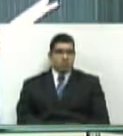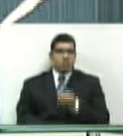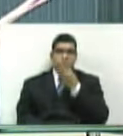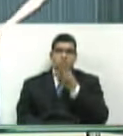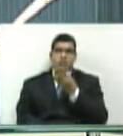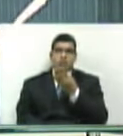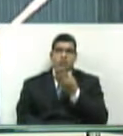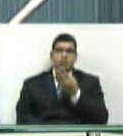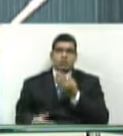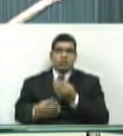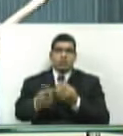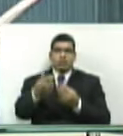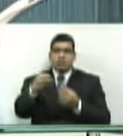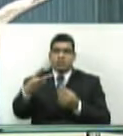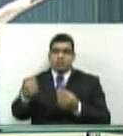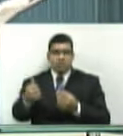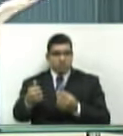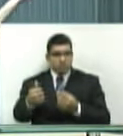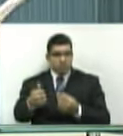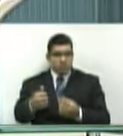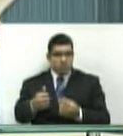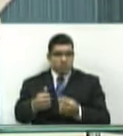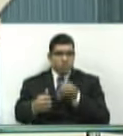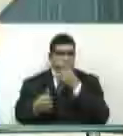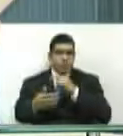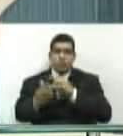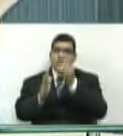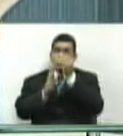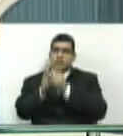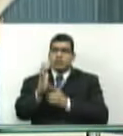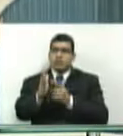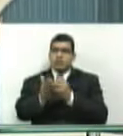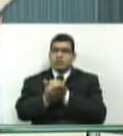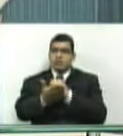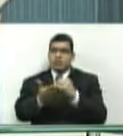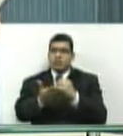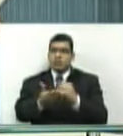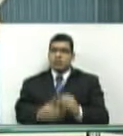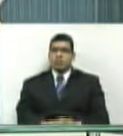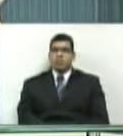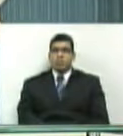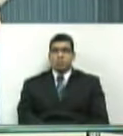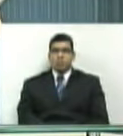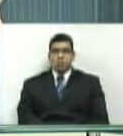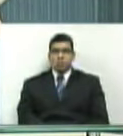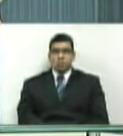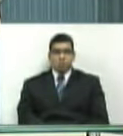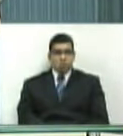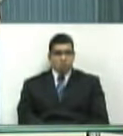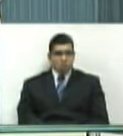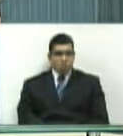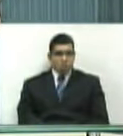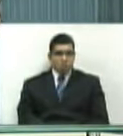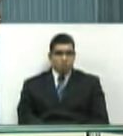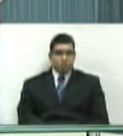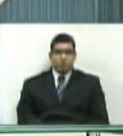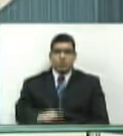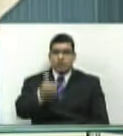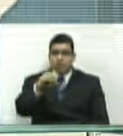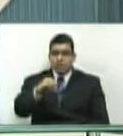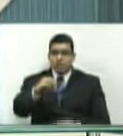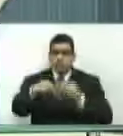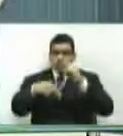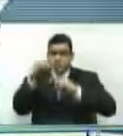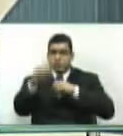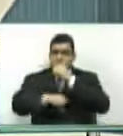Recebo também um diário da Justiça Eletrônico do dia 10 de junho de